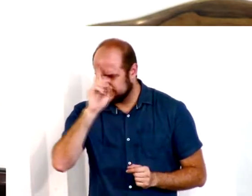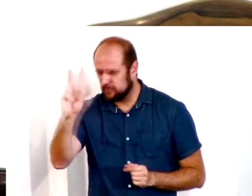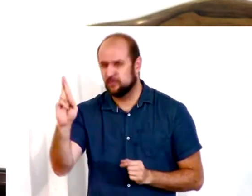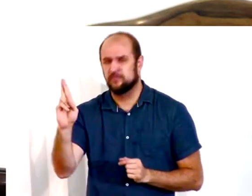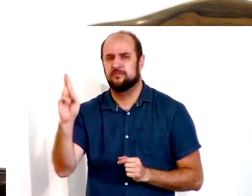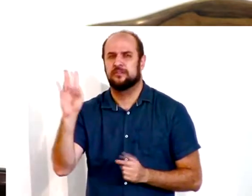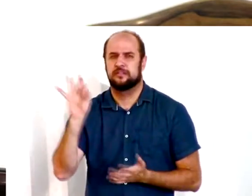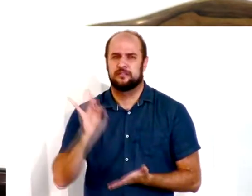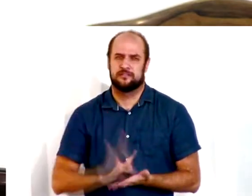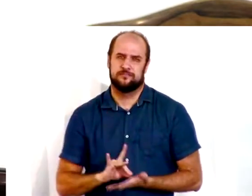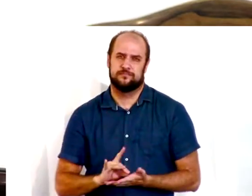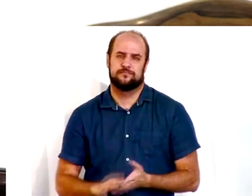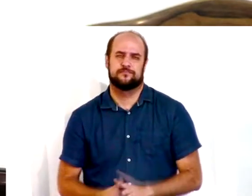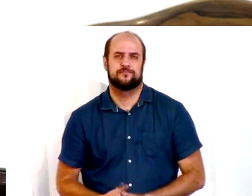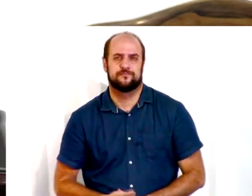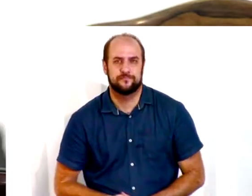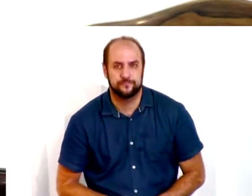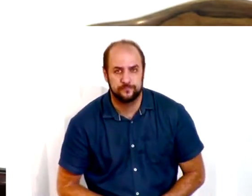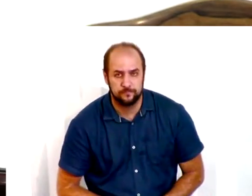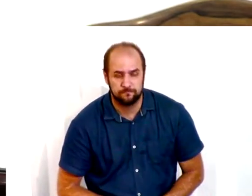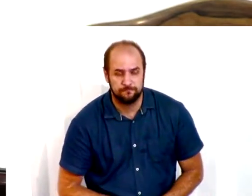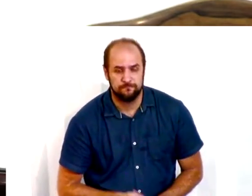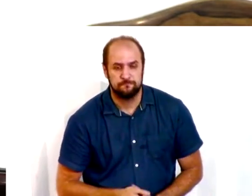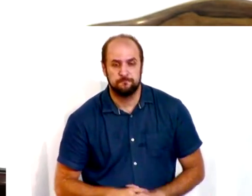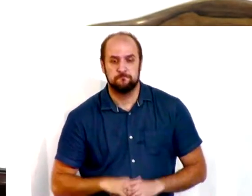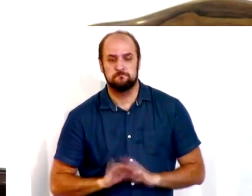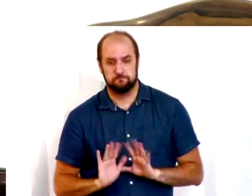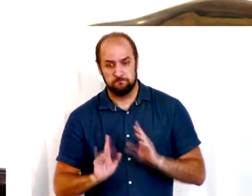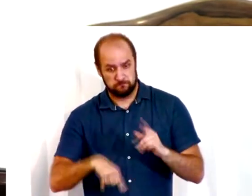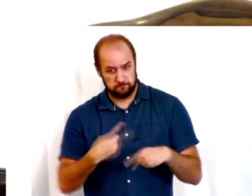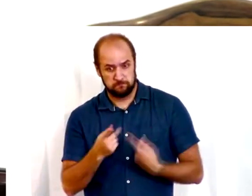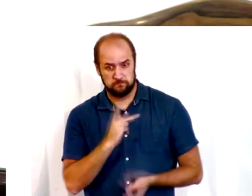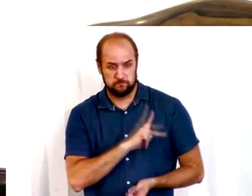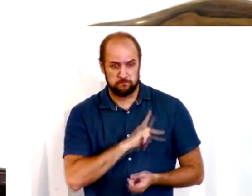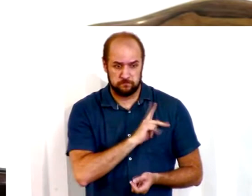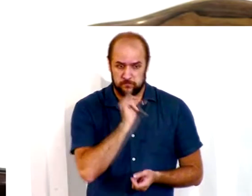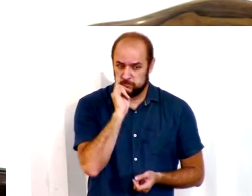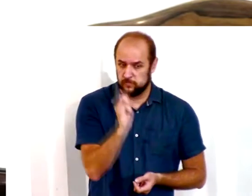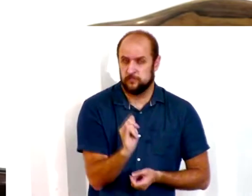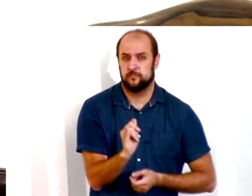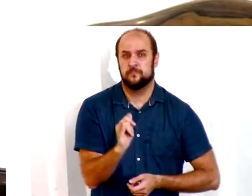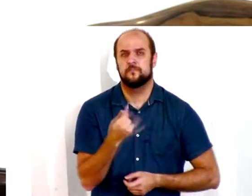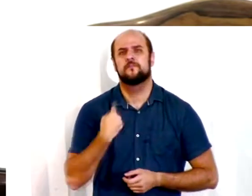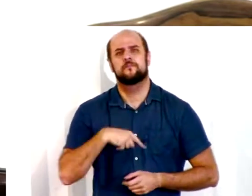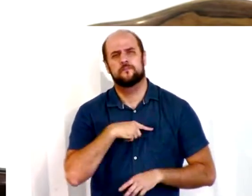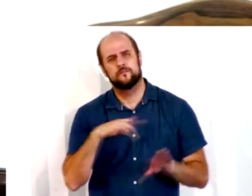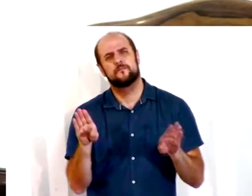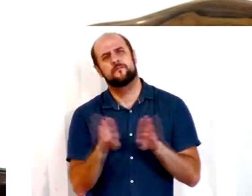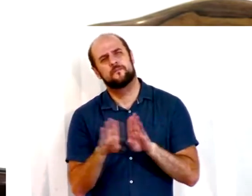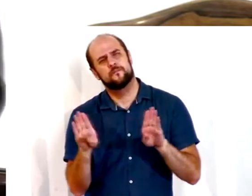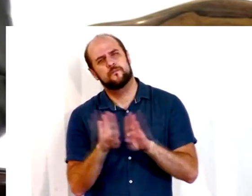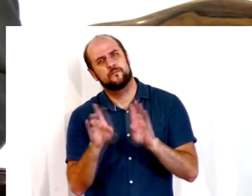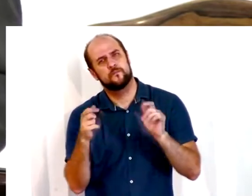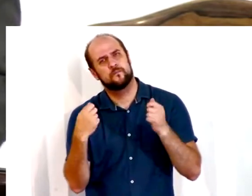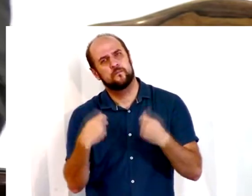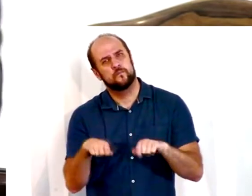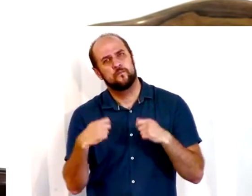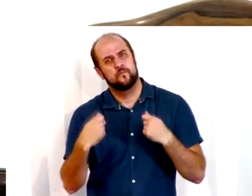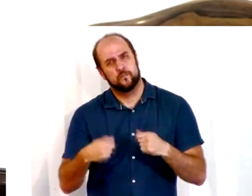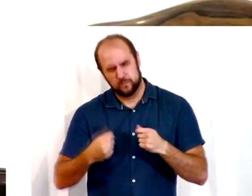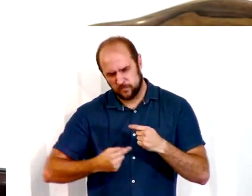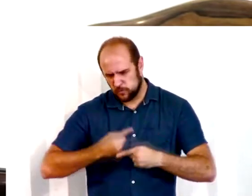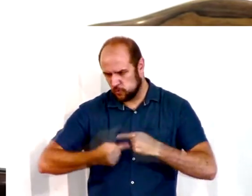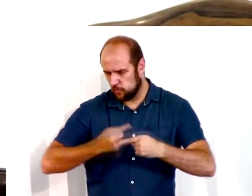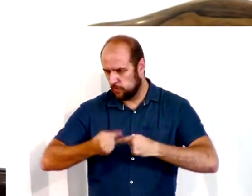Senhor. Depois Paulo vai dizer que nós também precisamos desenvolver